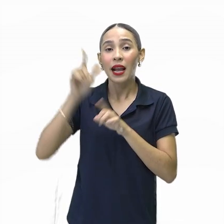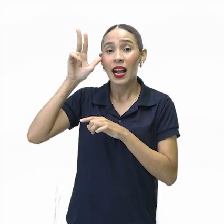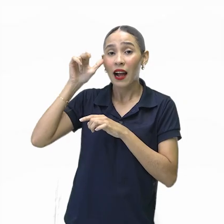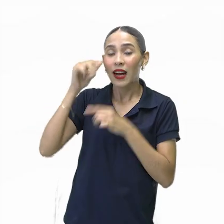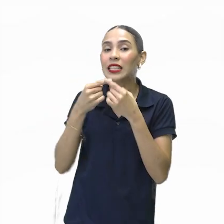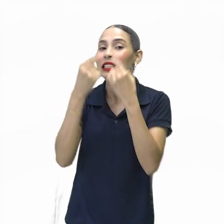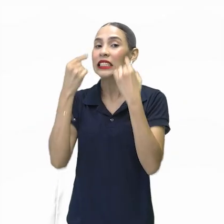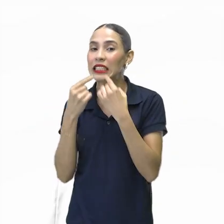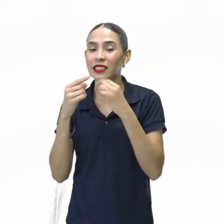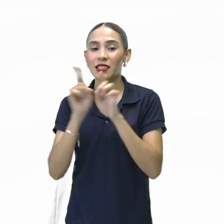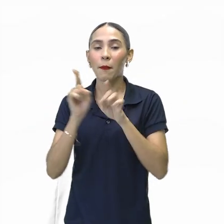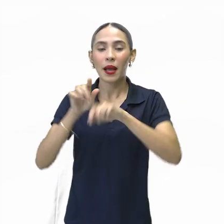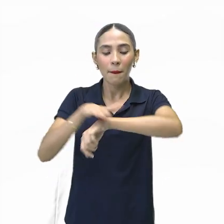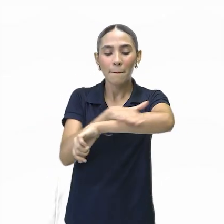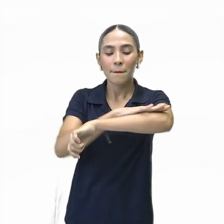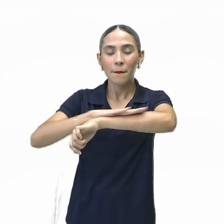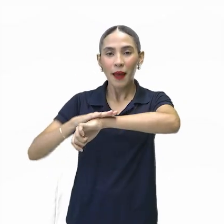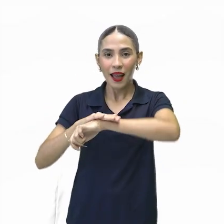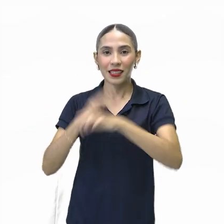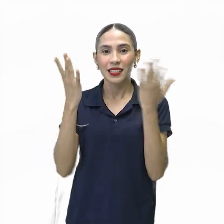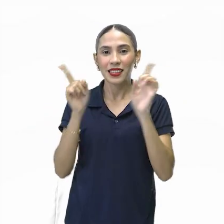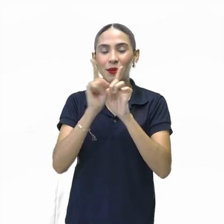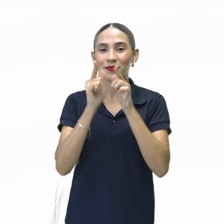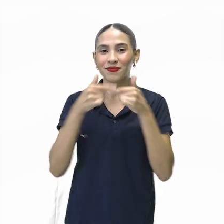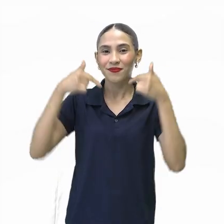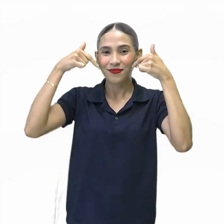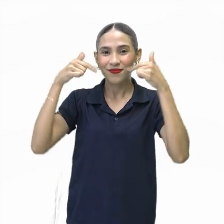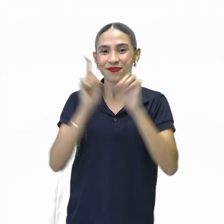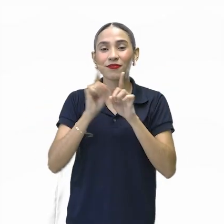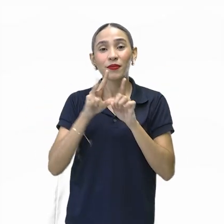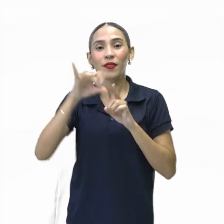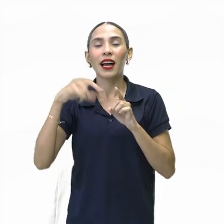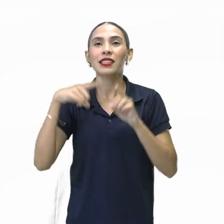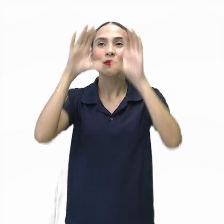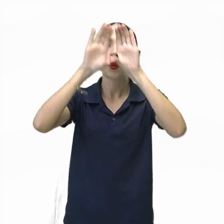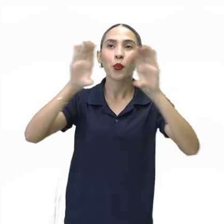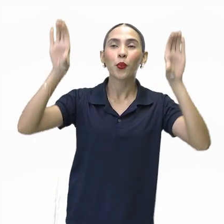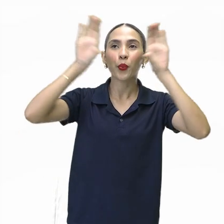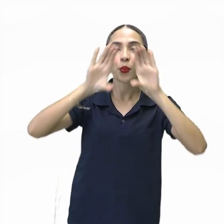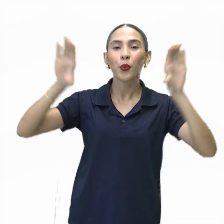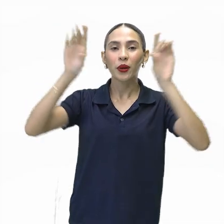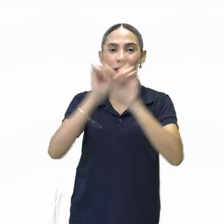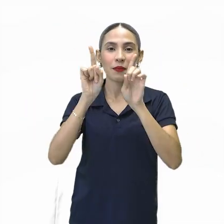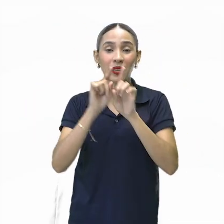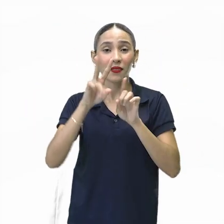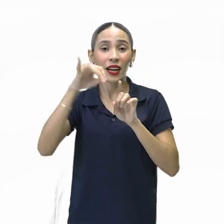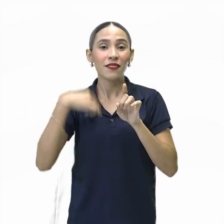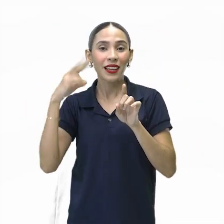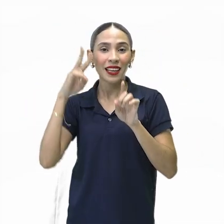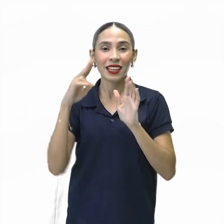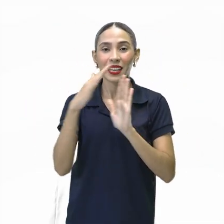cavalo, e na pele da pessoa, e no brilho do sorriso. Vai ler nas nuvens do céu, vai ler